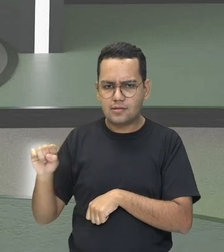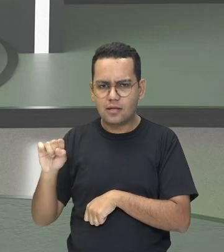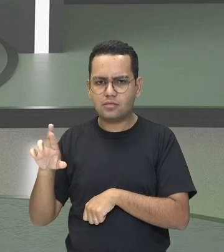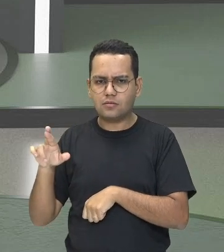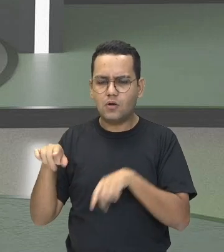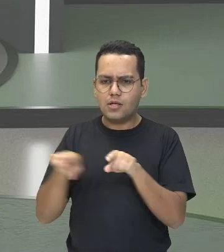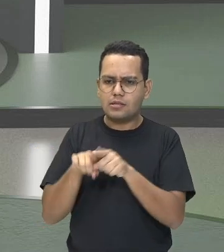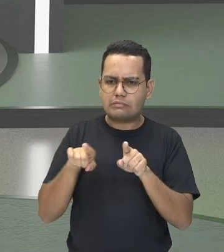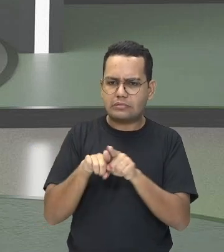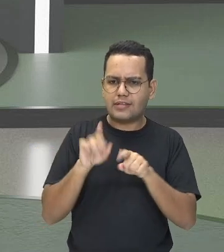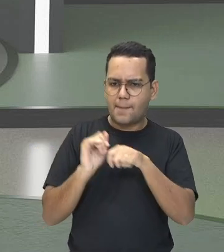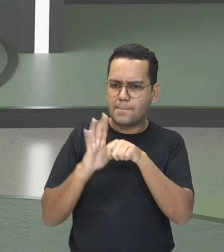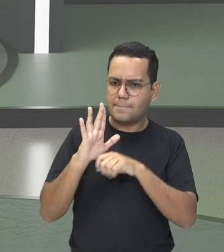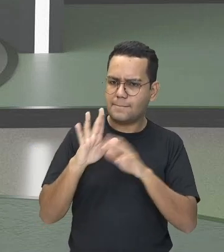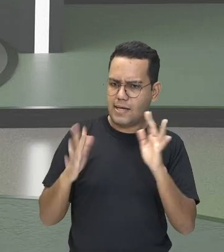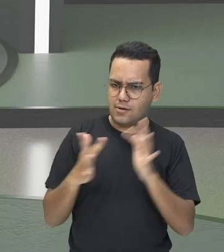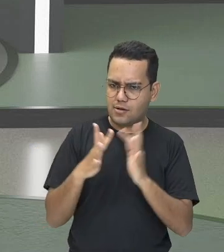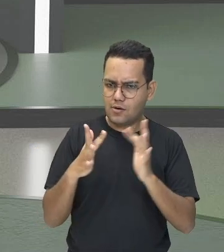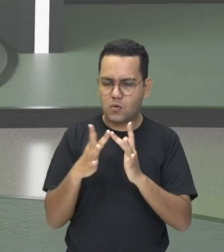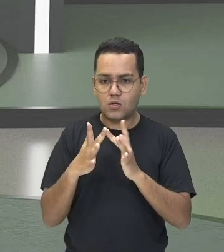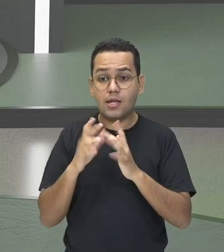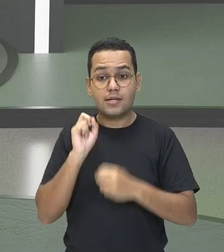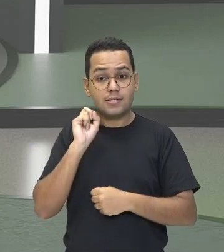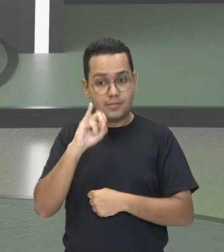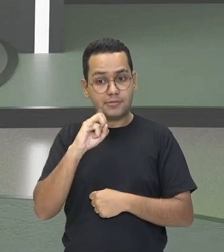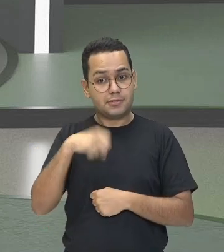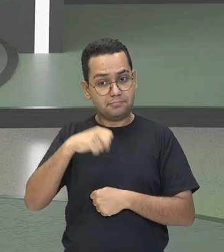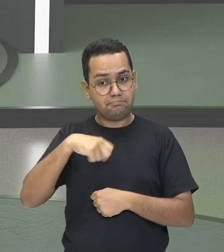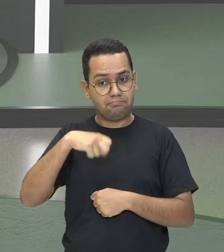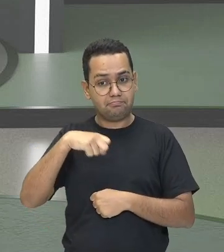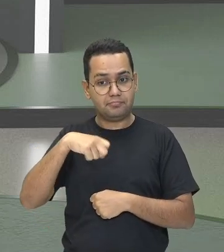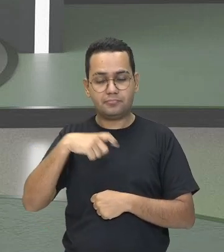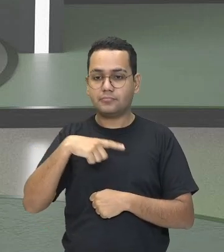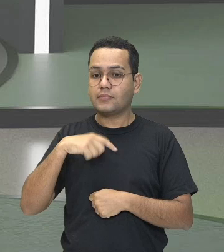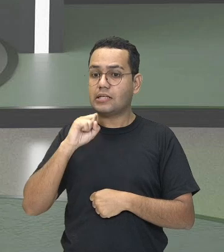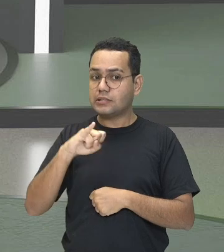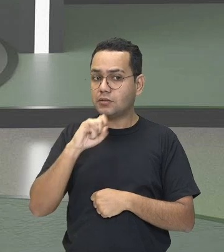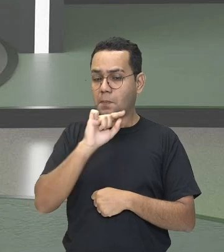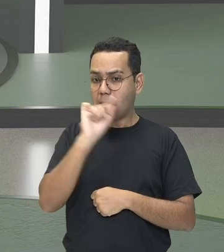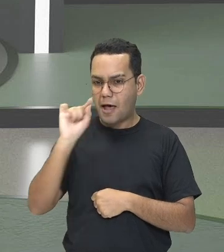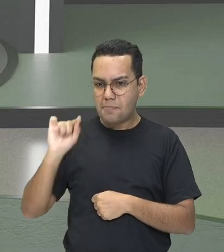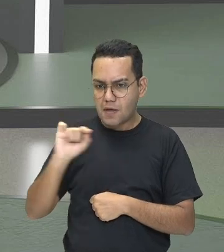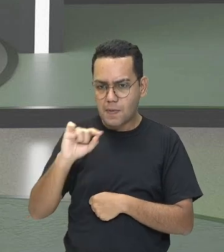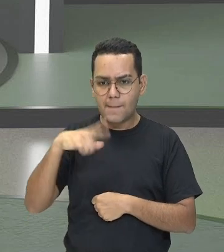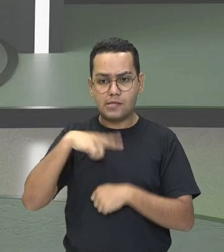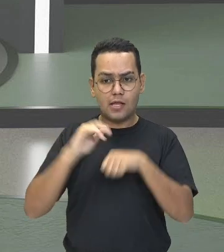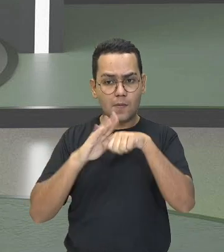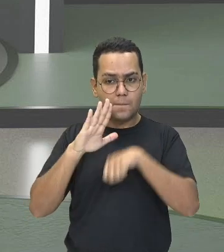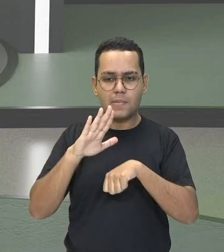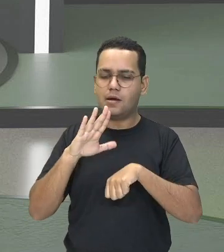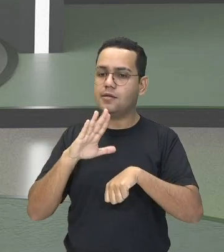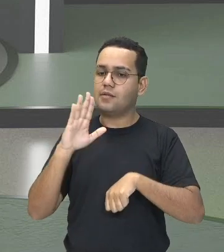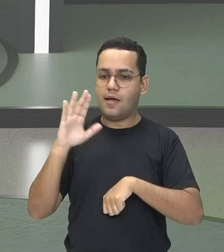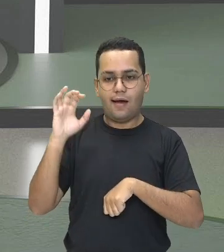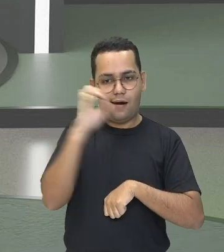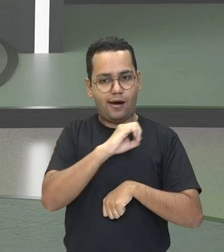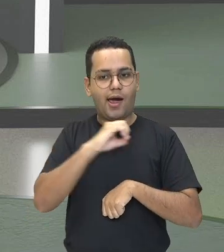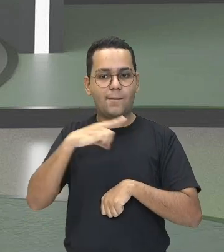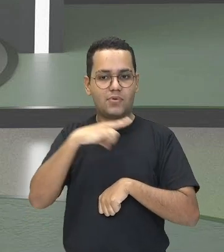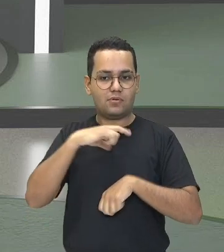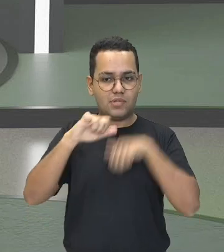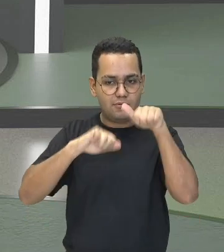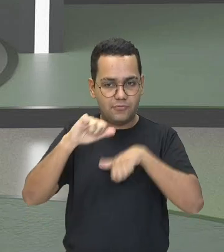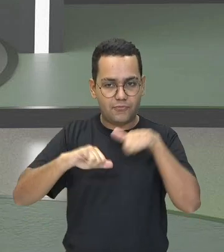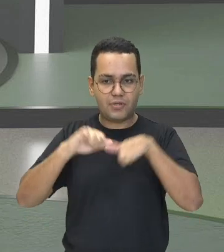pode quanto mais esses fatores você utilizar mais rápido vai ocorrer a reação química Tá bom então espero que